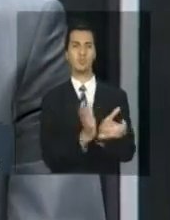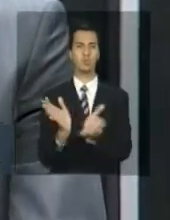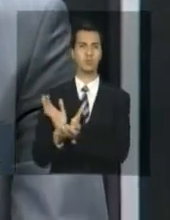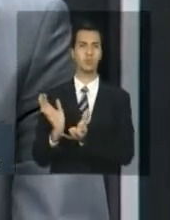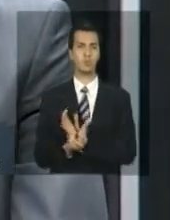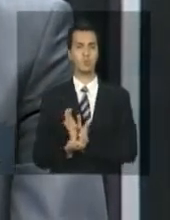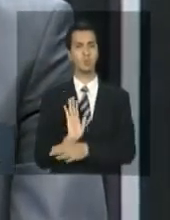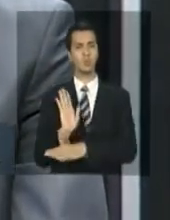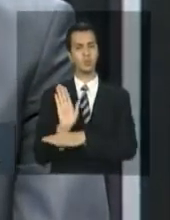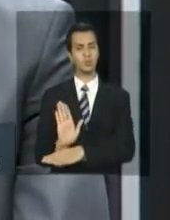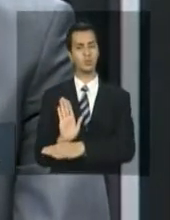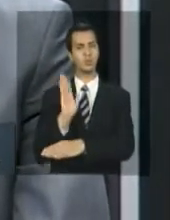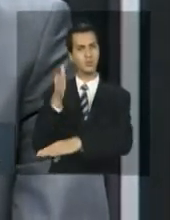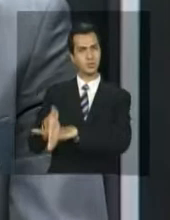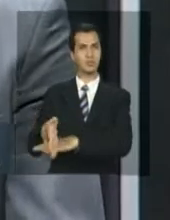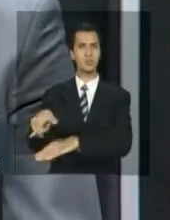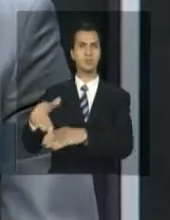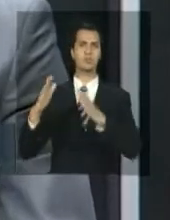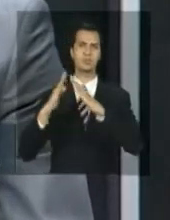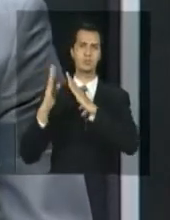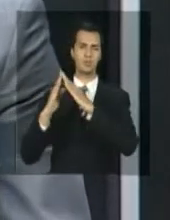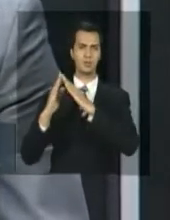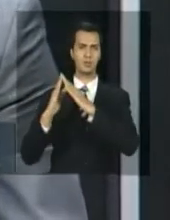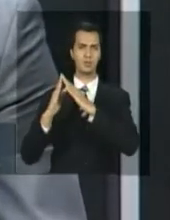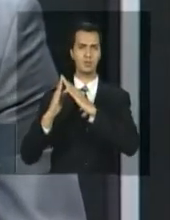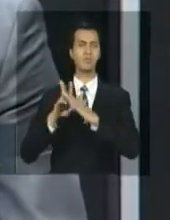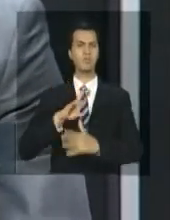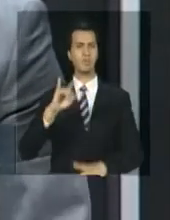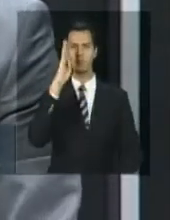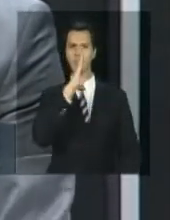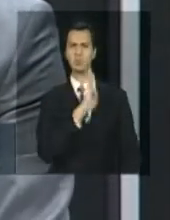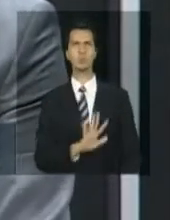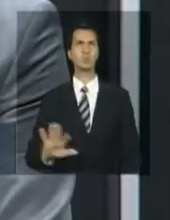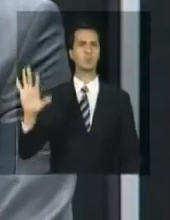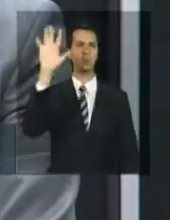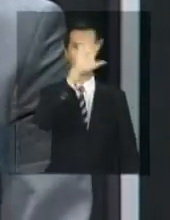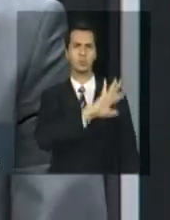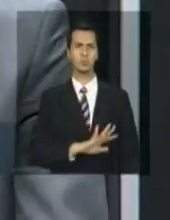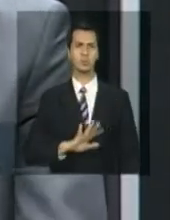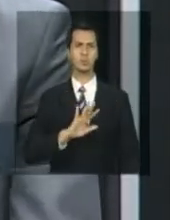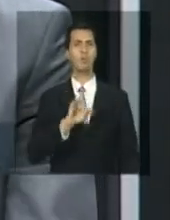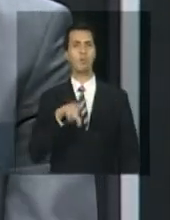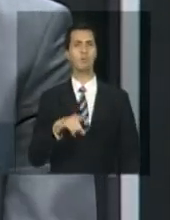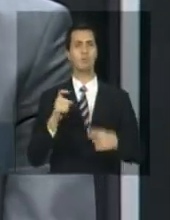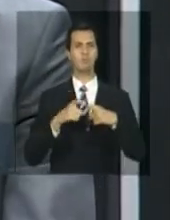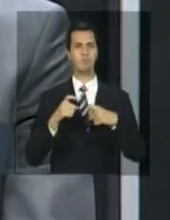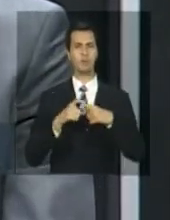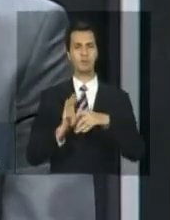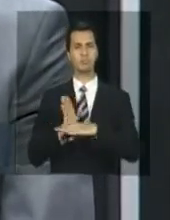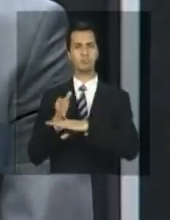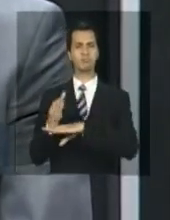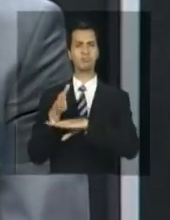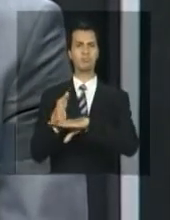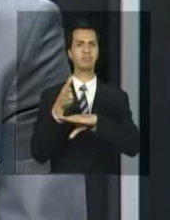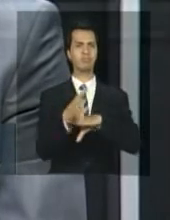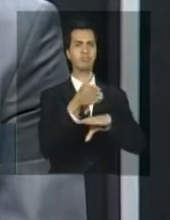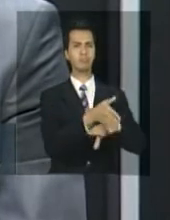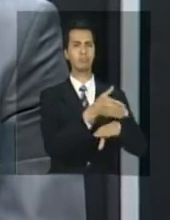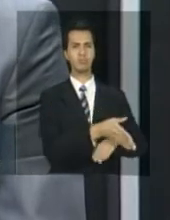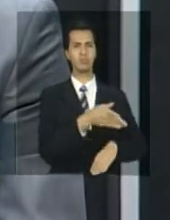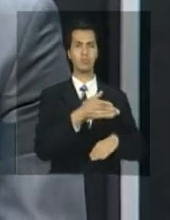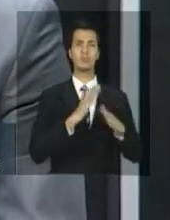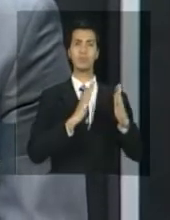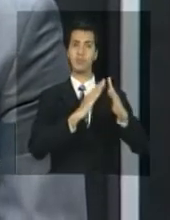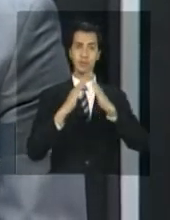de apoio estarão atuando em todo o Brasil para levar atendimento médico às casas de pessoas com